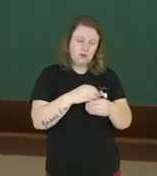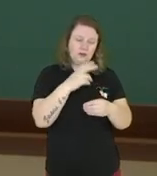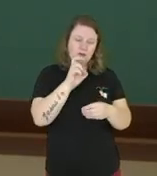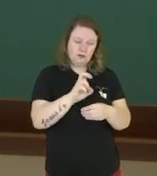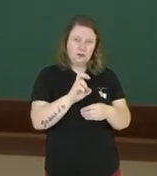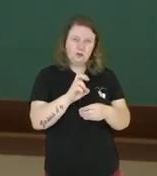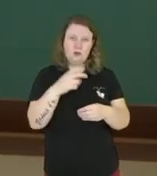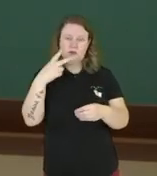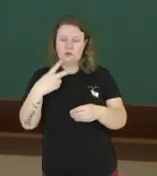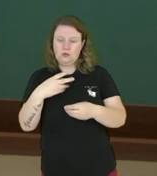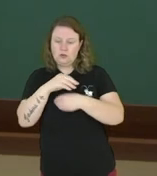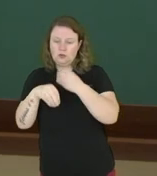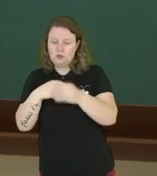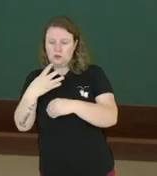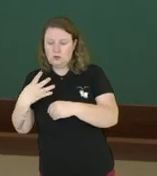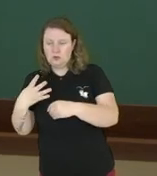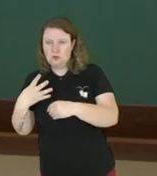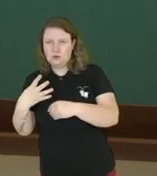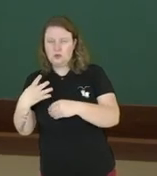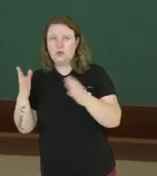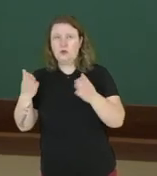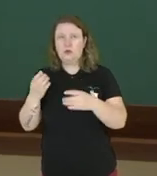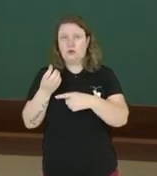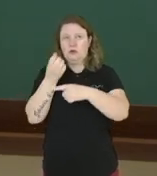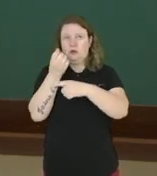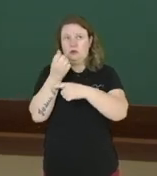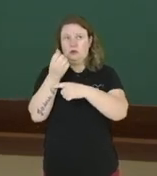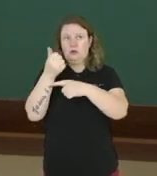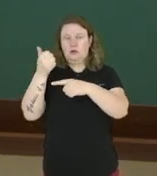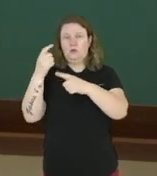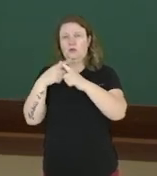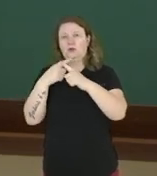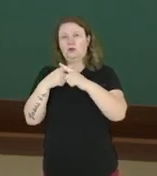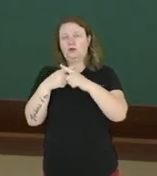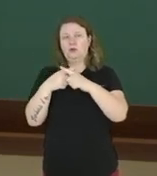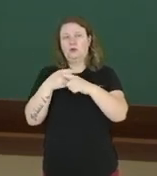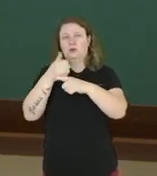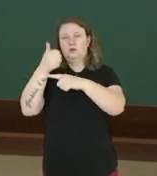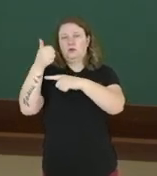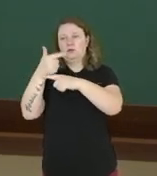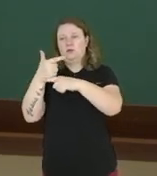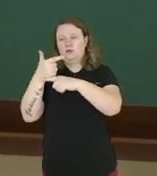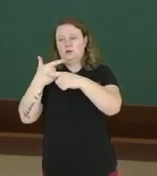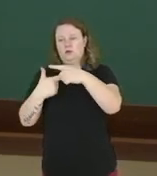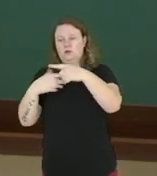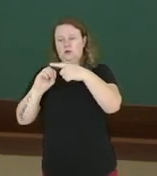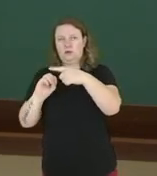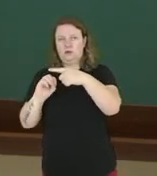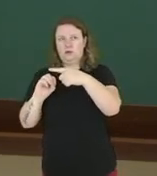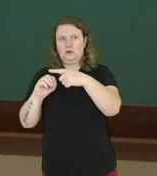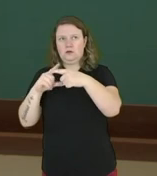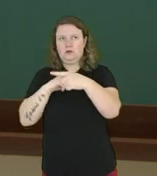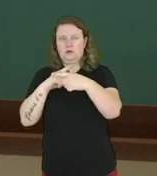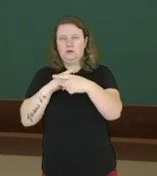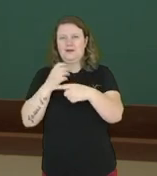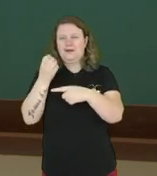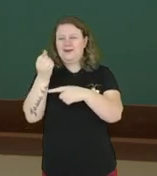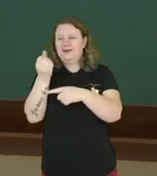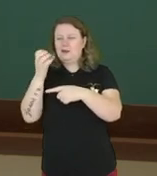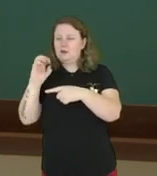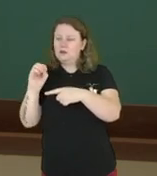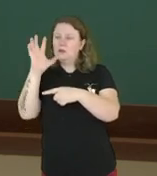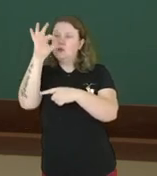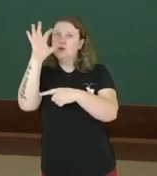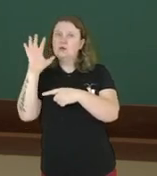de 4. Eu tenho 6 sobre 20. Se eu multiplico as duas, 12 sobre 20. Eu tenho 60% de chance